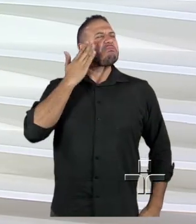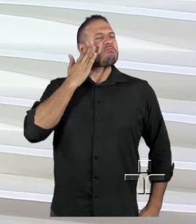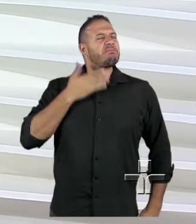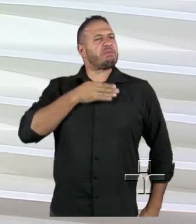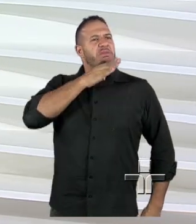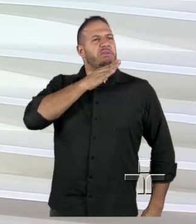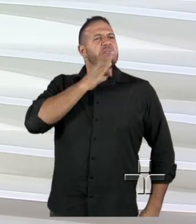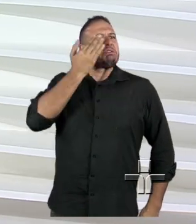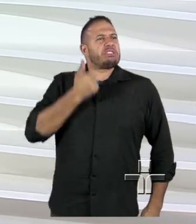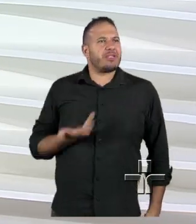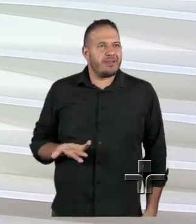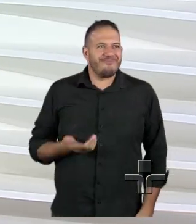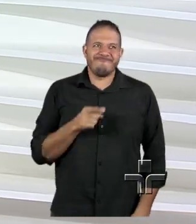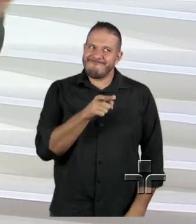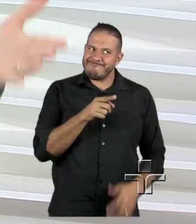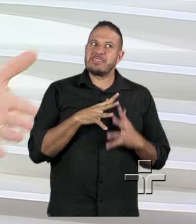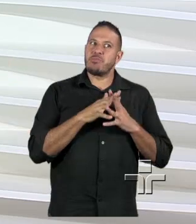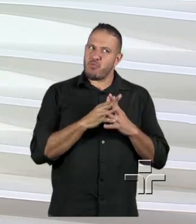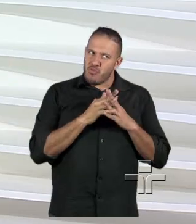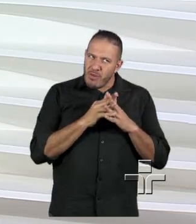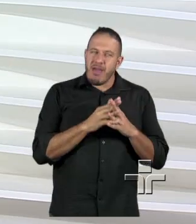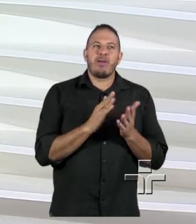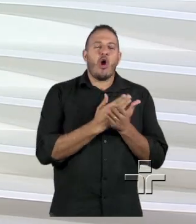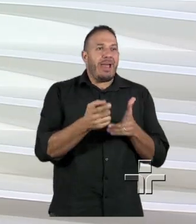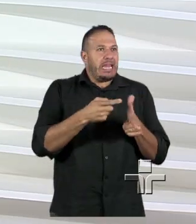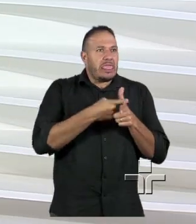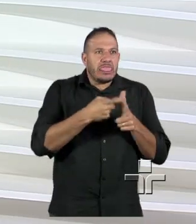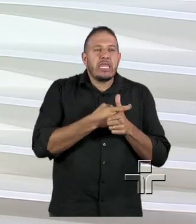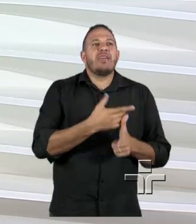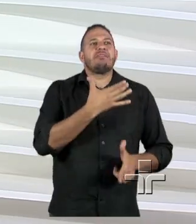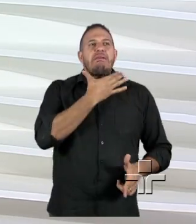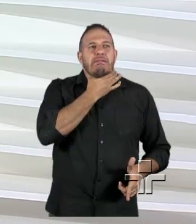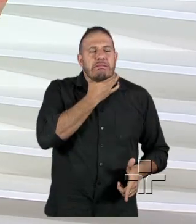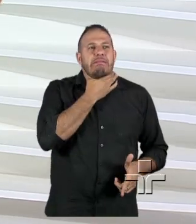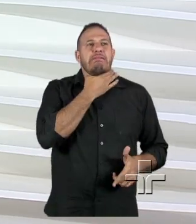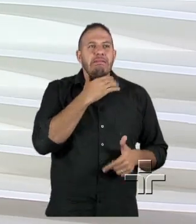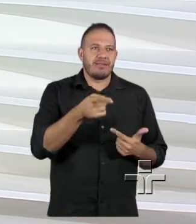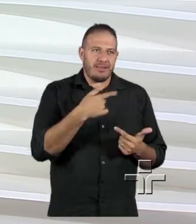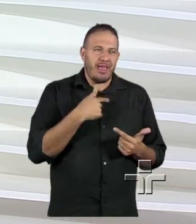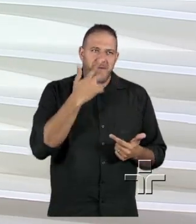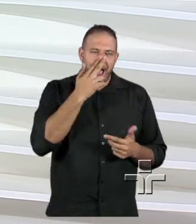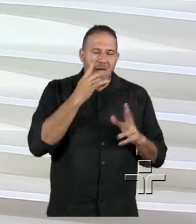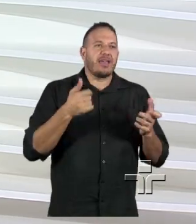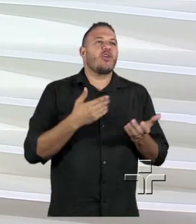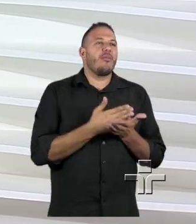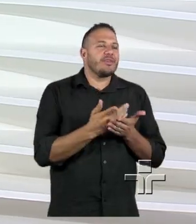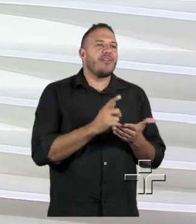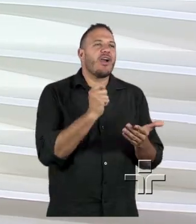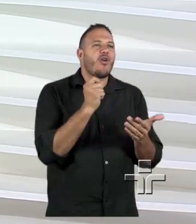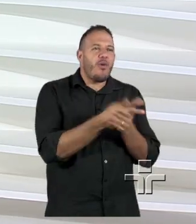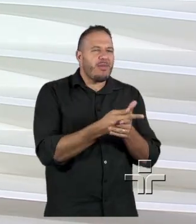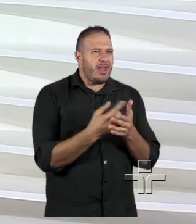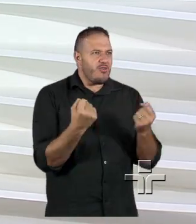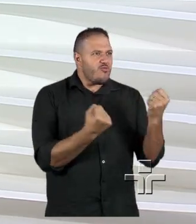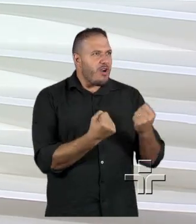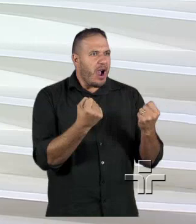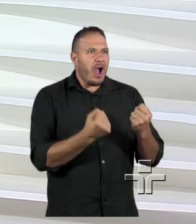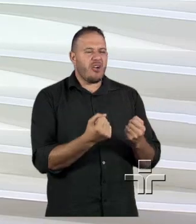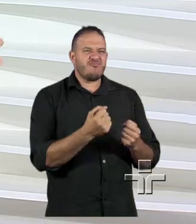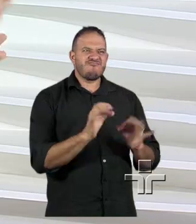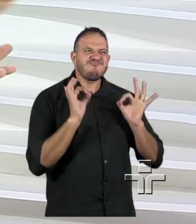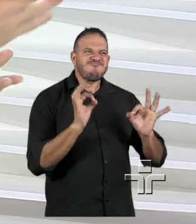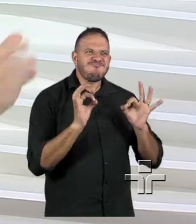né? E aí começa a criar dívidas, né? A gente chama da síndrome do cunhado. O camarada quer comprar um carrão importado,